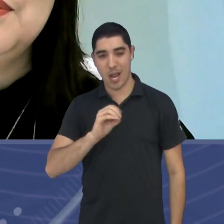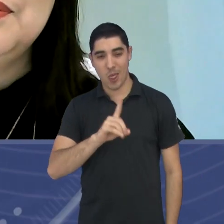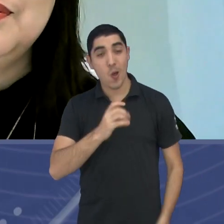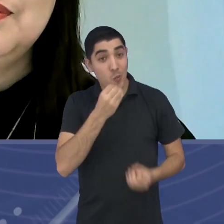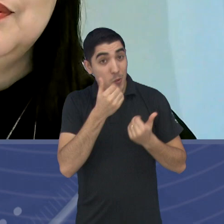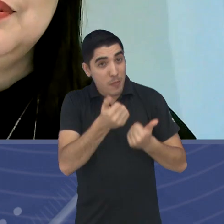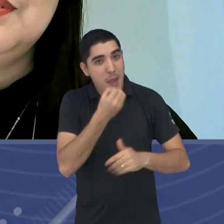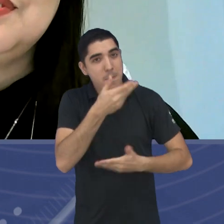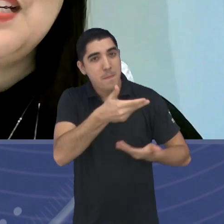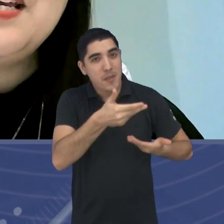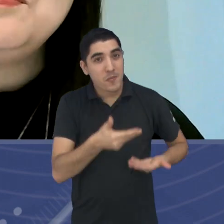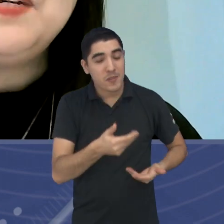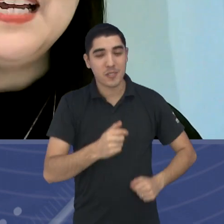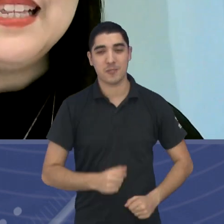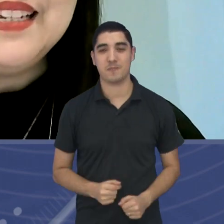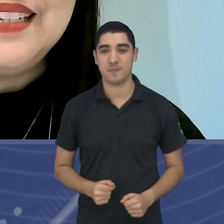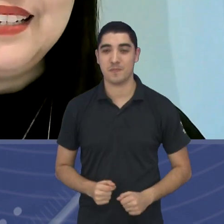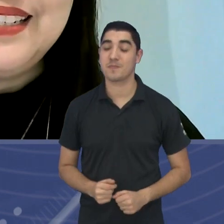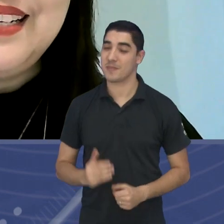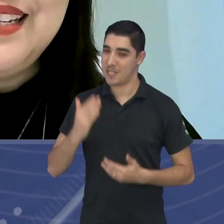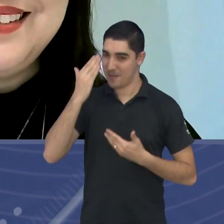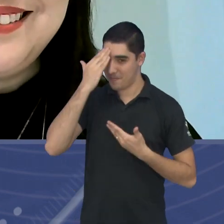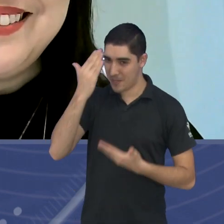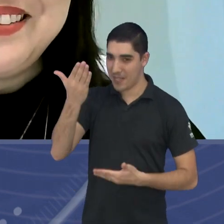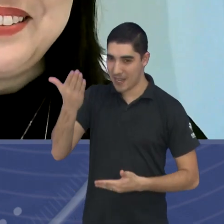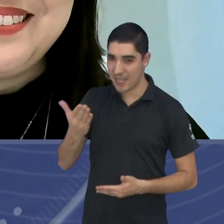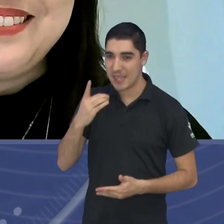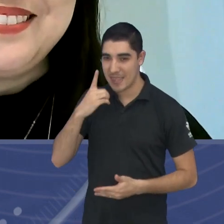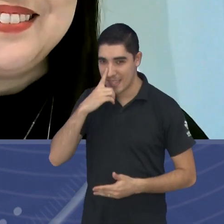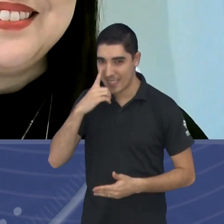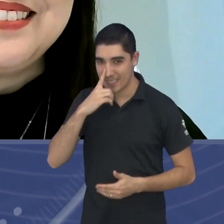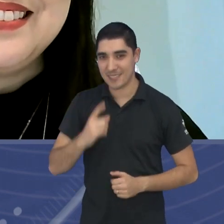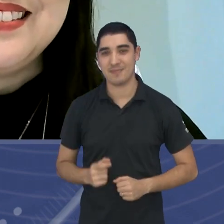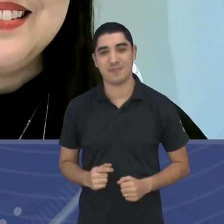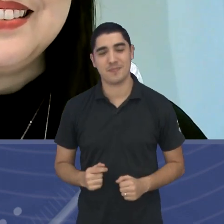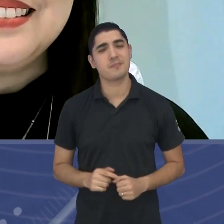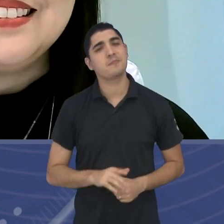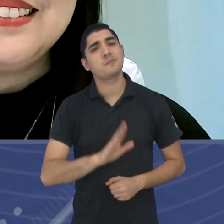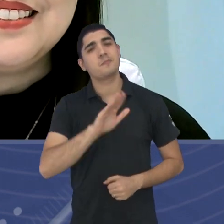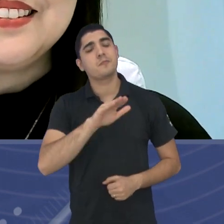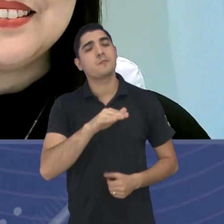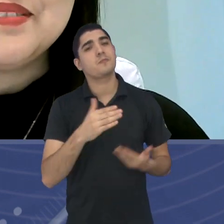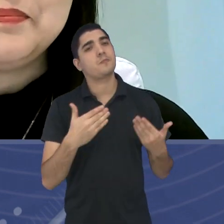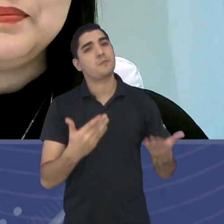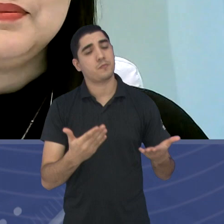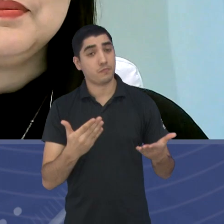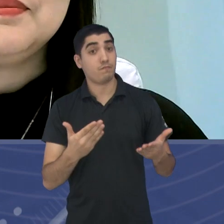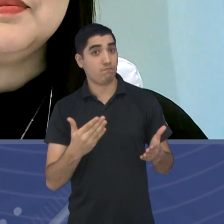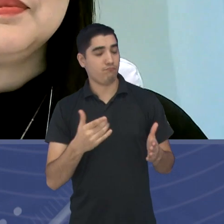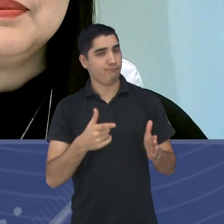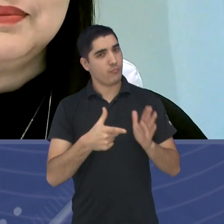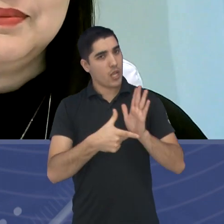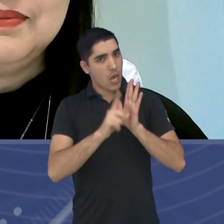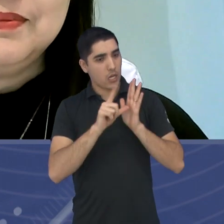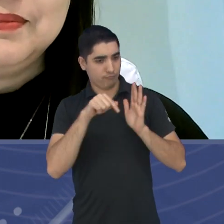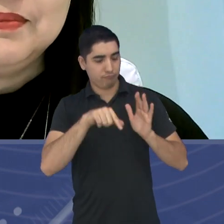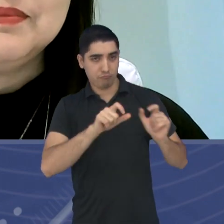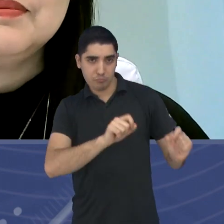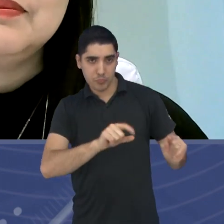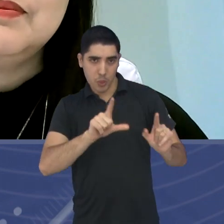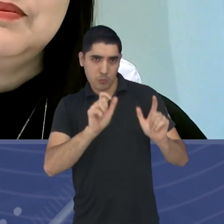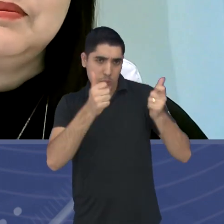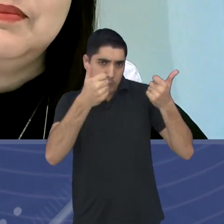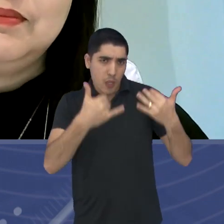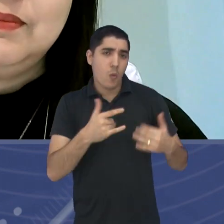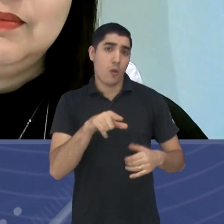muito bem-vinda. Obrigada, Dani. Carol, a gente falou durante o programa muito sobre